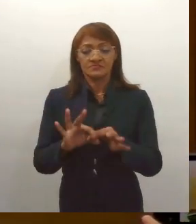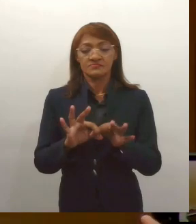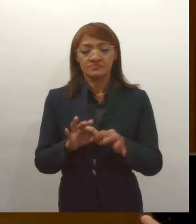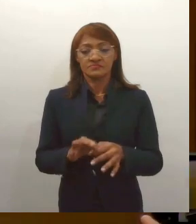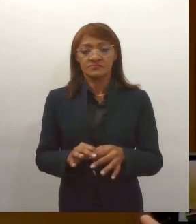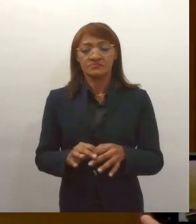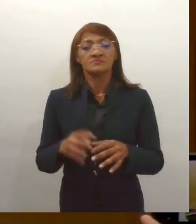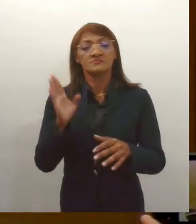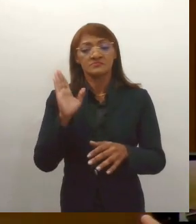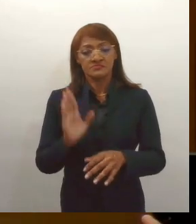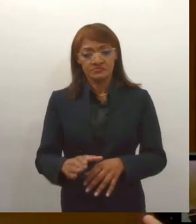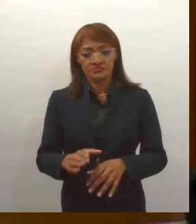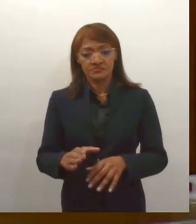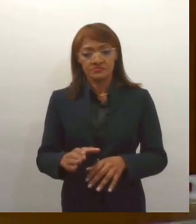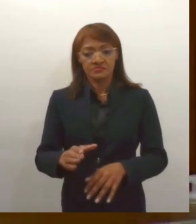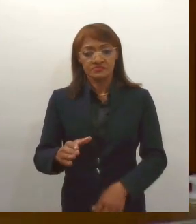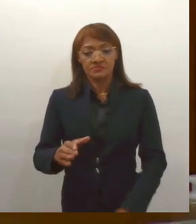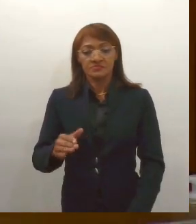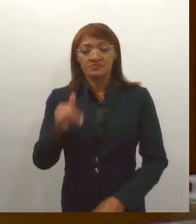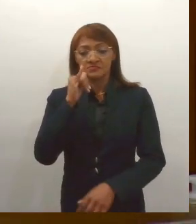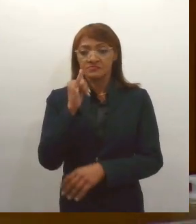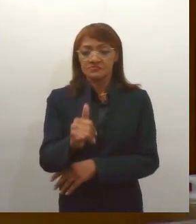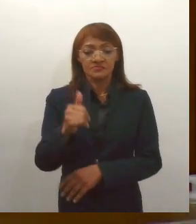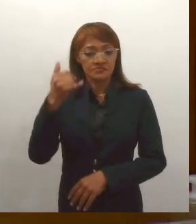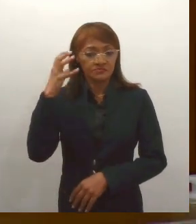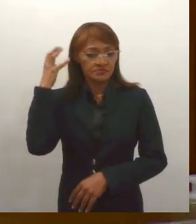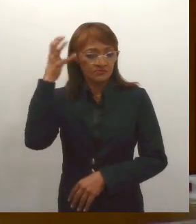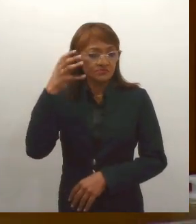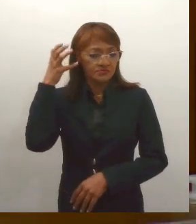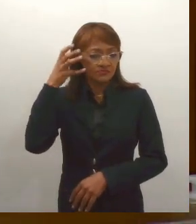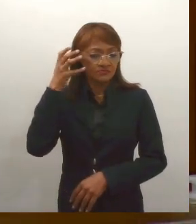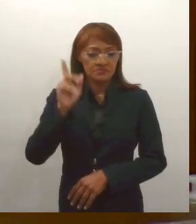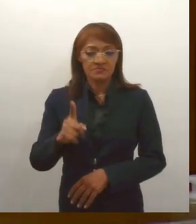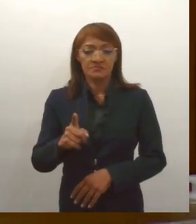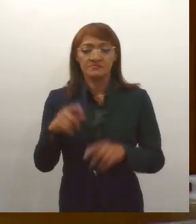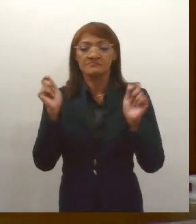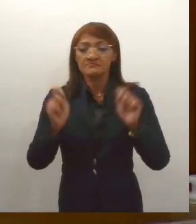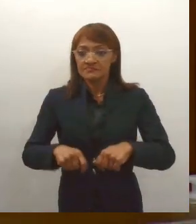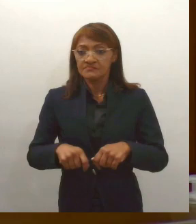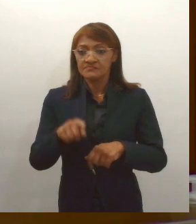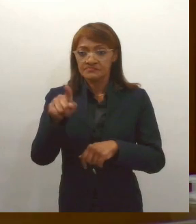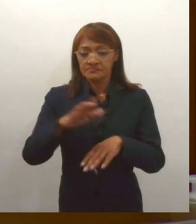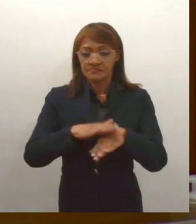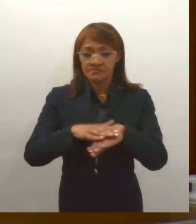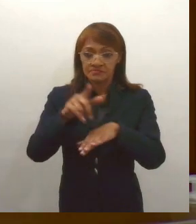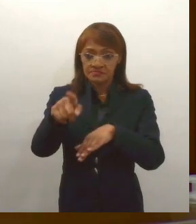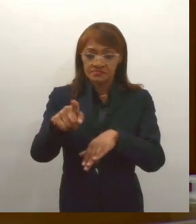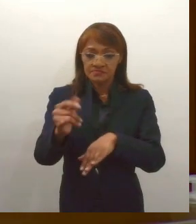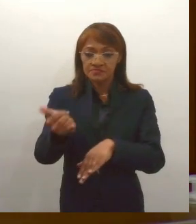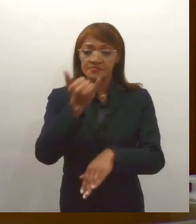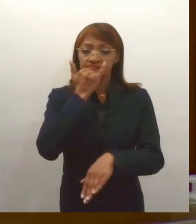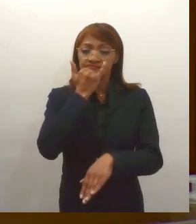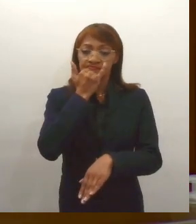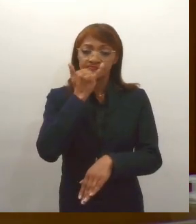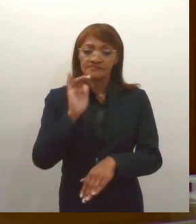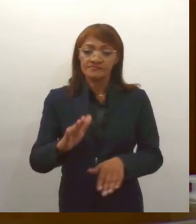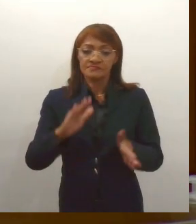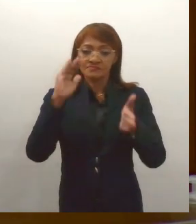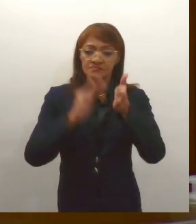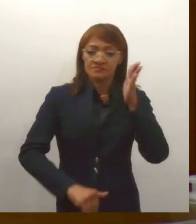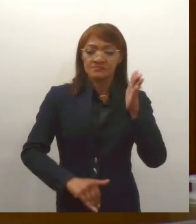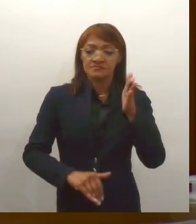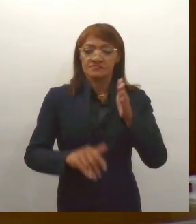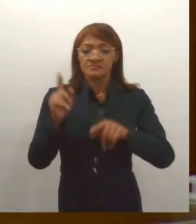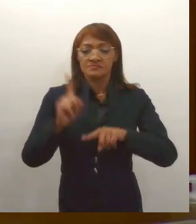retratação e também um pedido de desculpas e a retirada desse material dos meios de